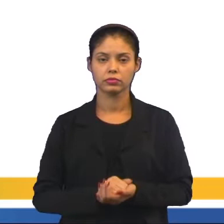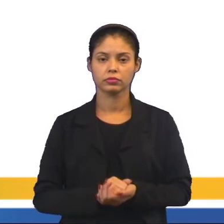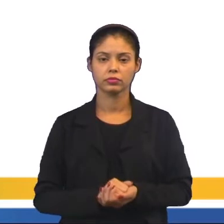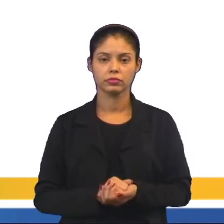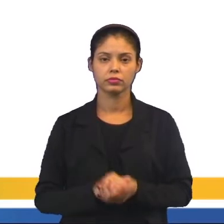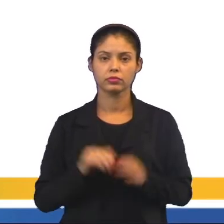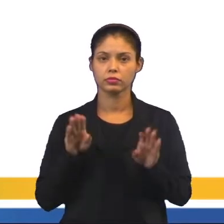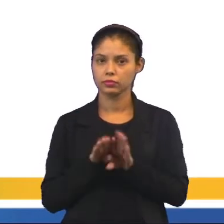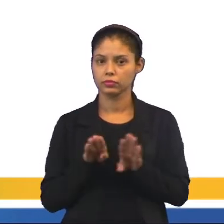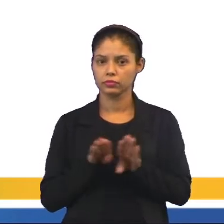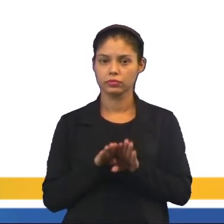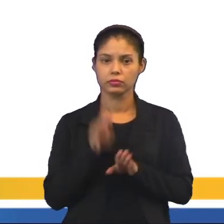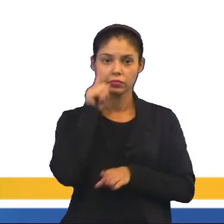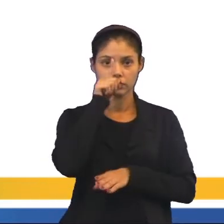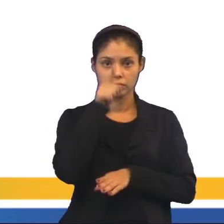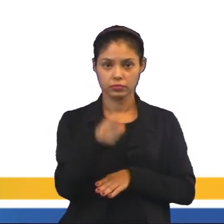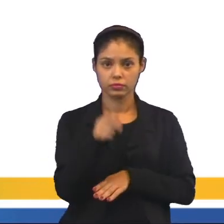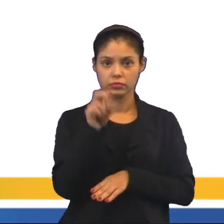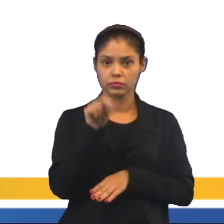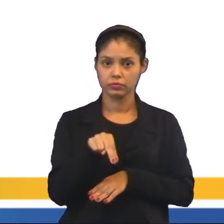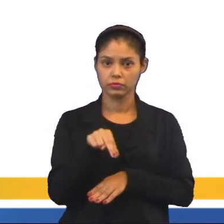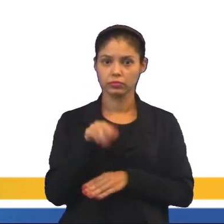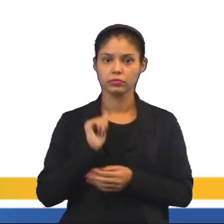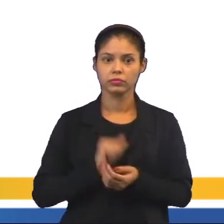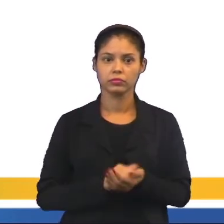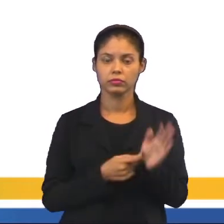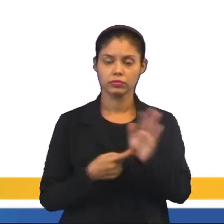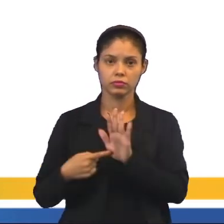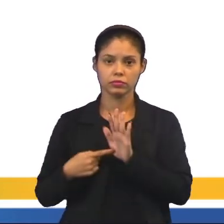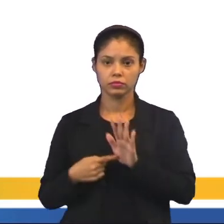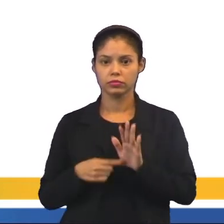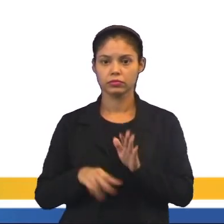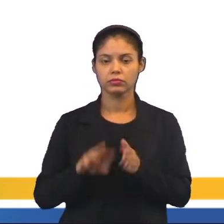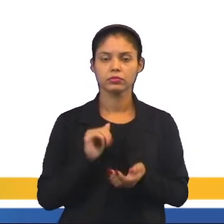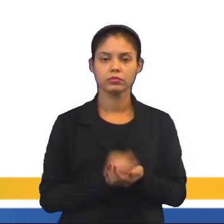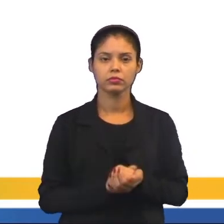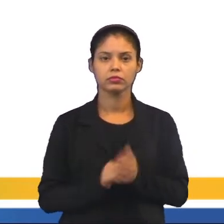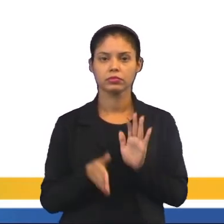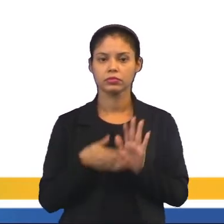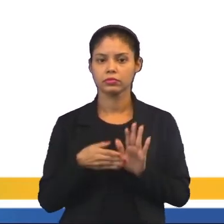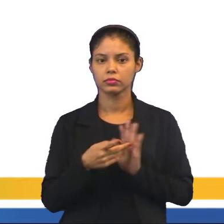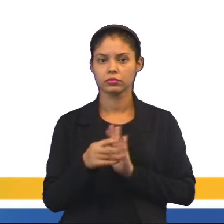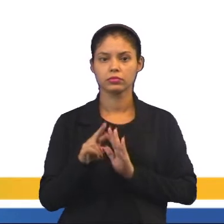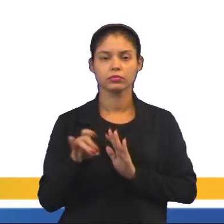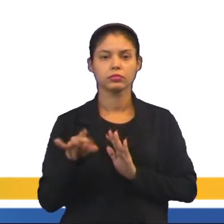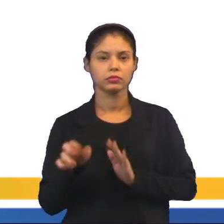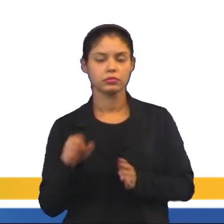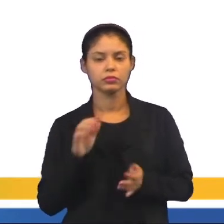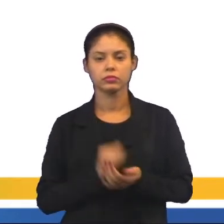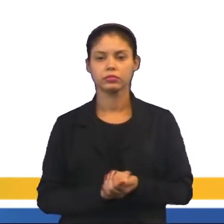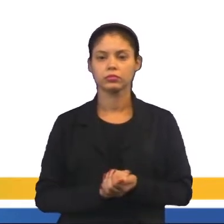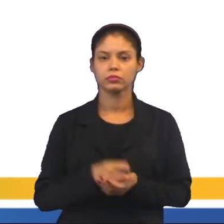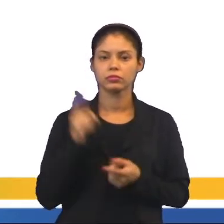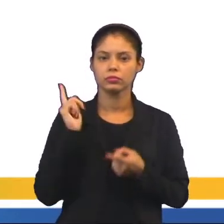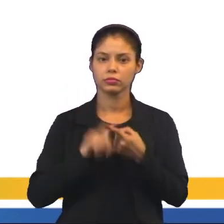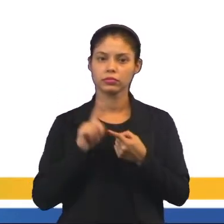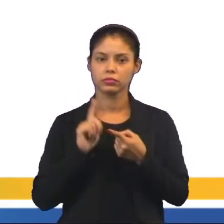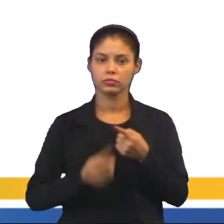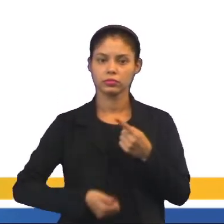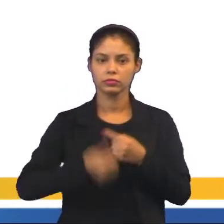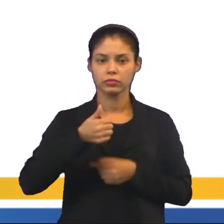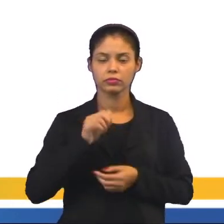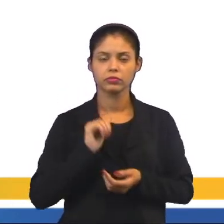matriz quadrada de ordem n apresentam as seguintes propriedades. P1, a primeira